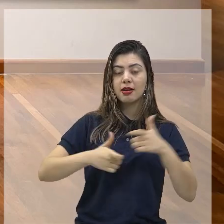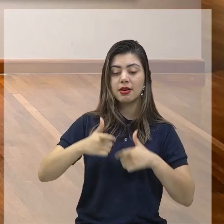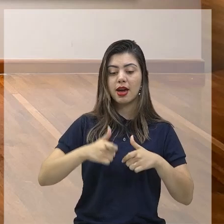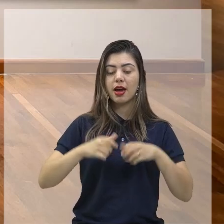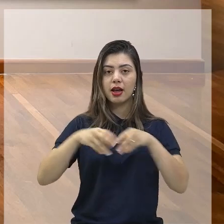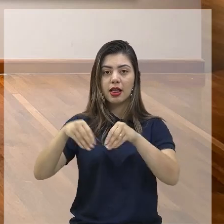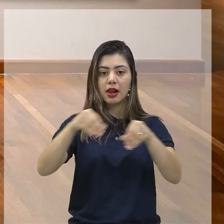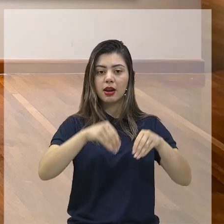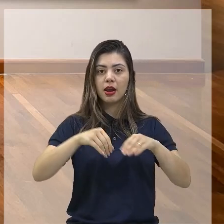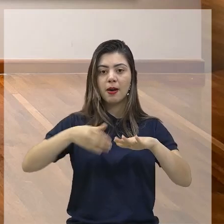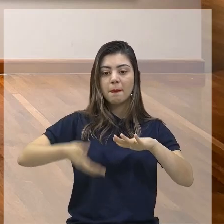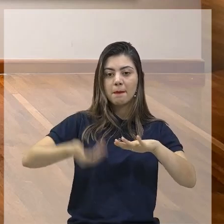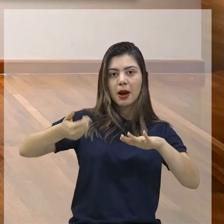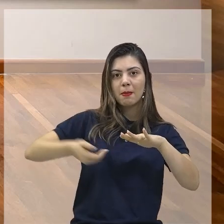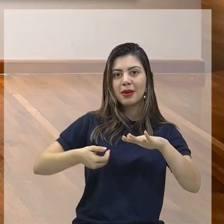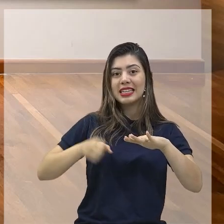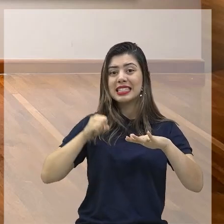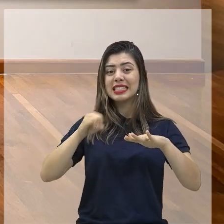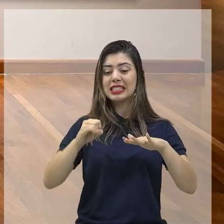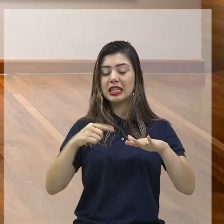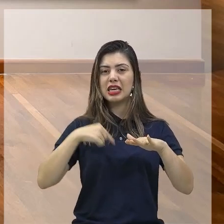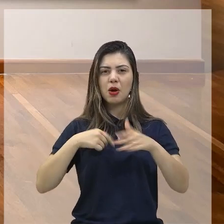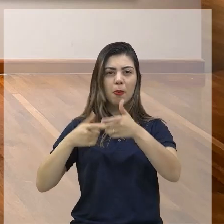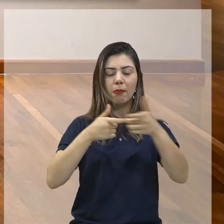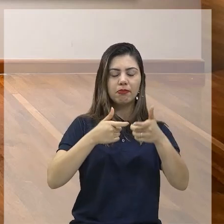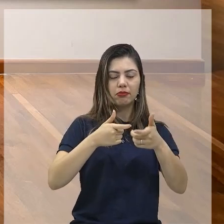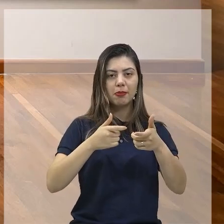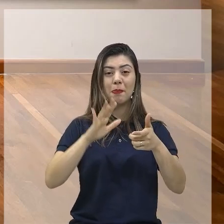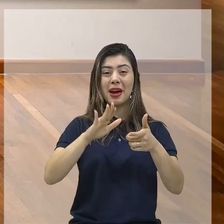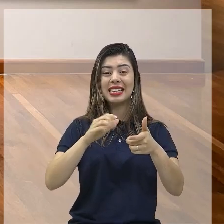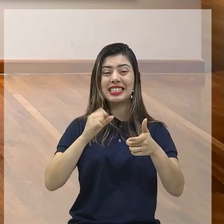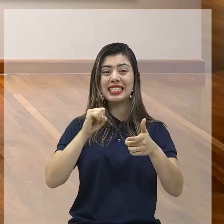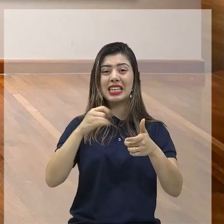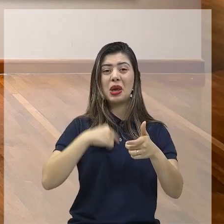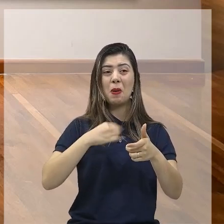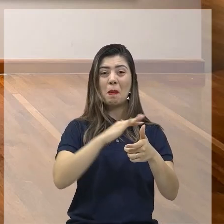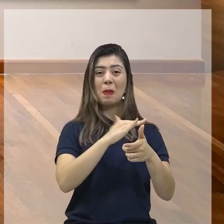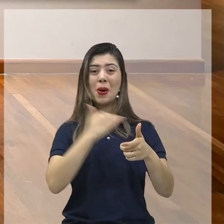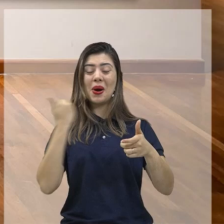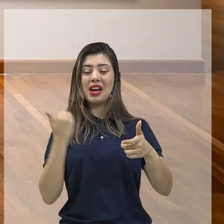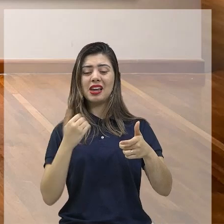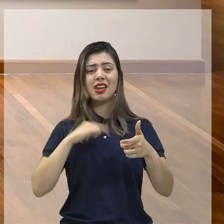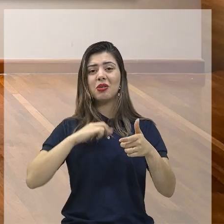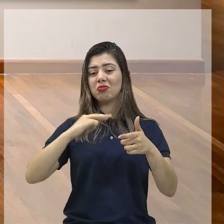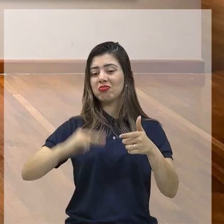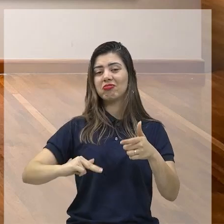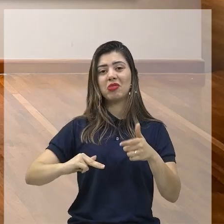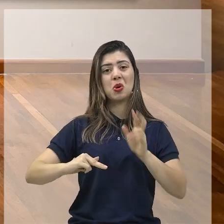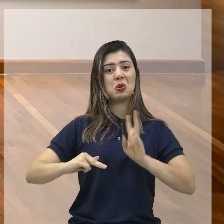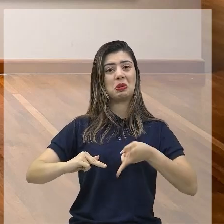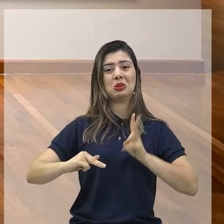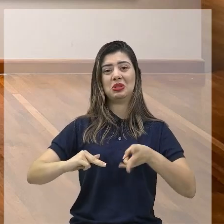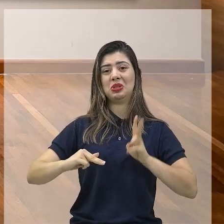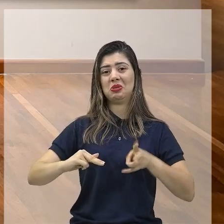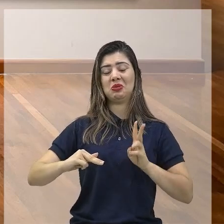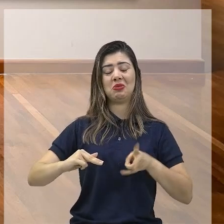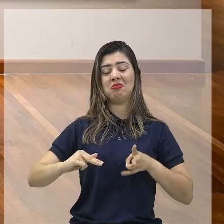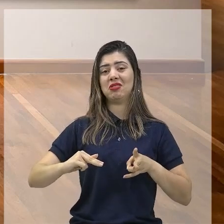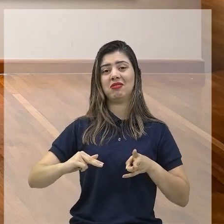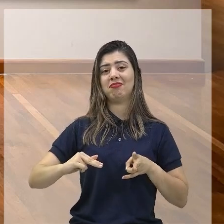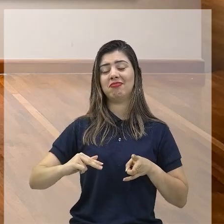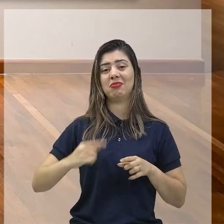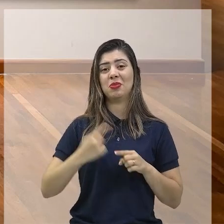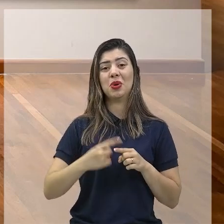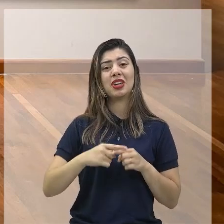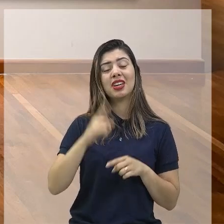corpo, decompondo. Por quê? Porque era difícil fazer nessa retirada. Então, perceba